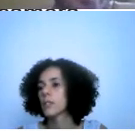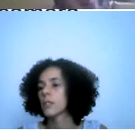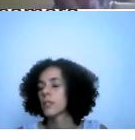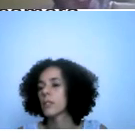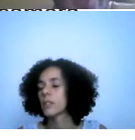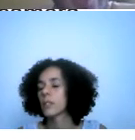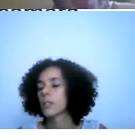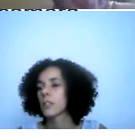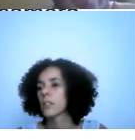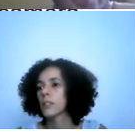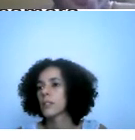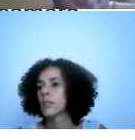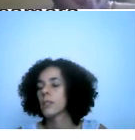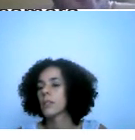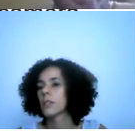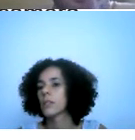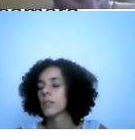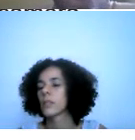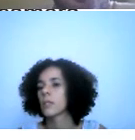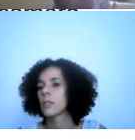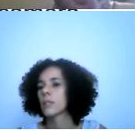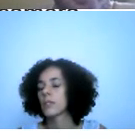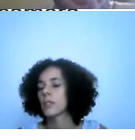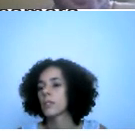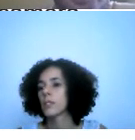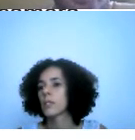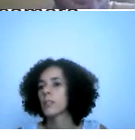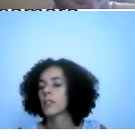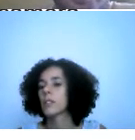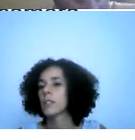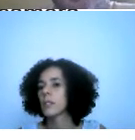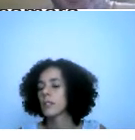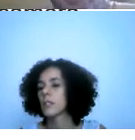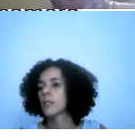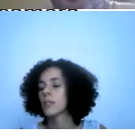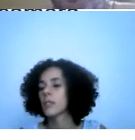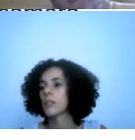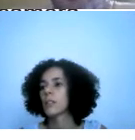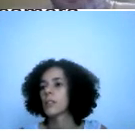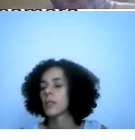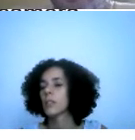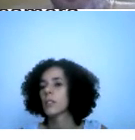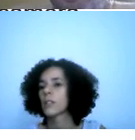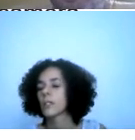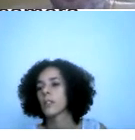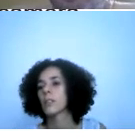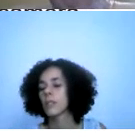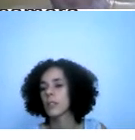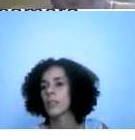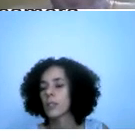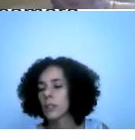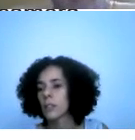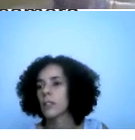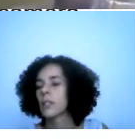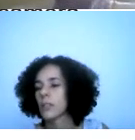terrestre. Na época, não tinha plantas consideradas de ambiente de água doce. Hoje em dia, a gente já sabe